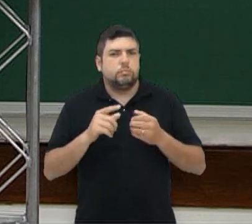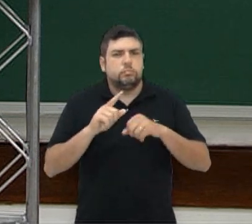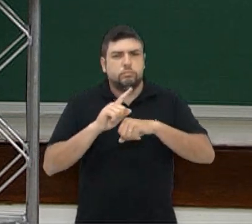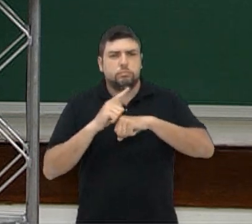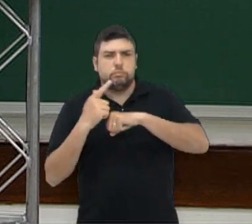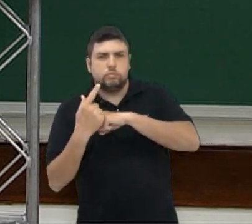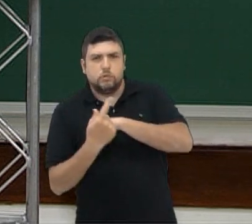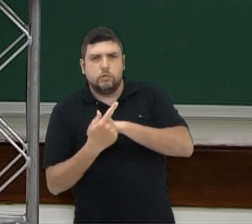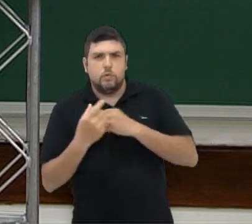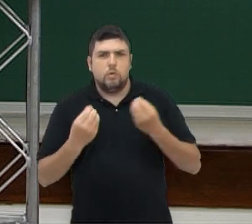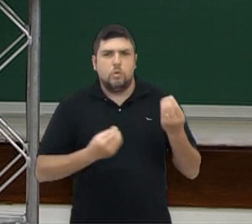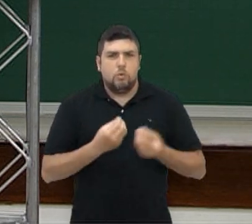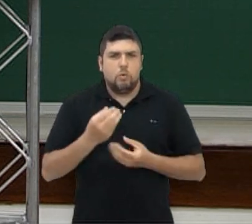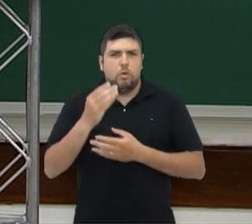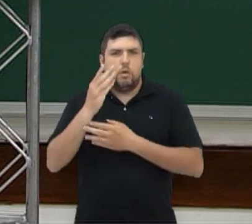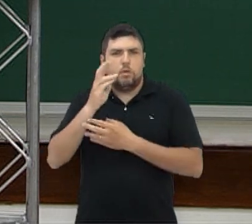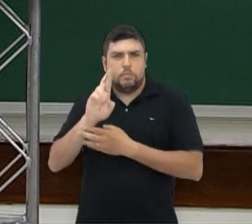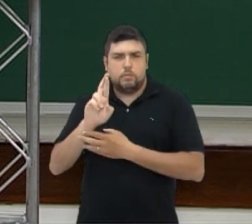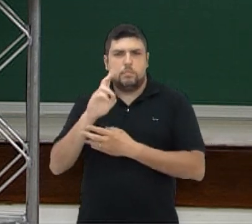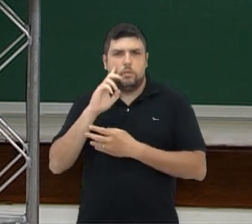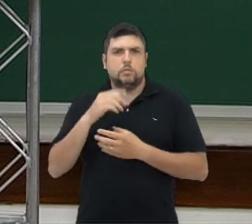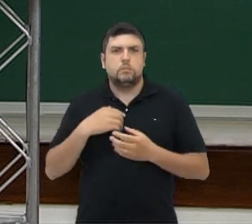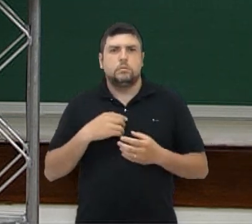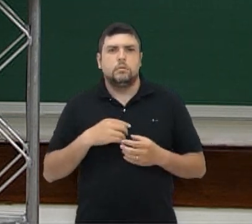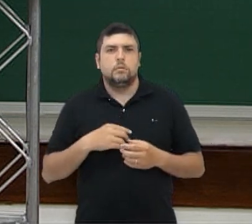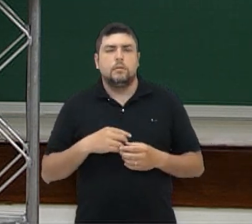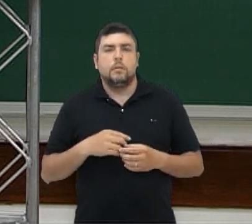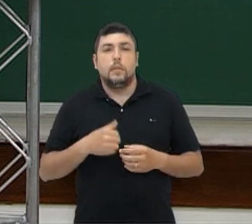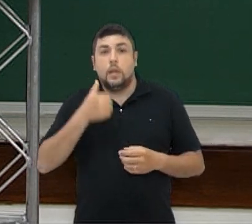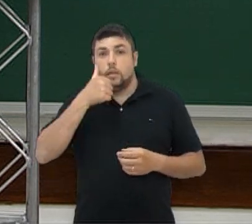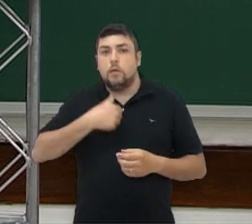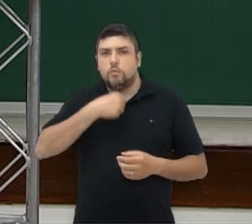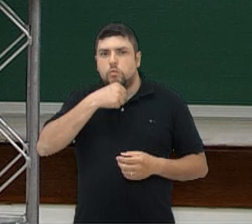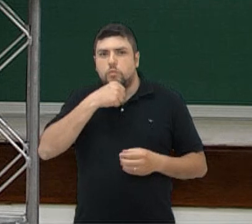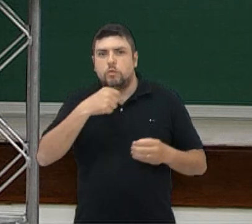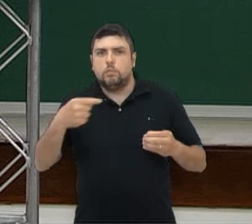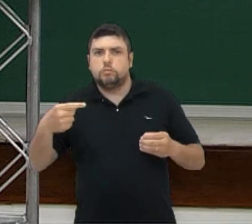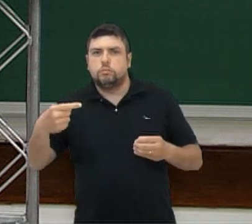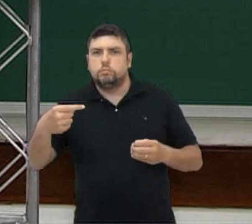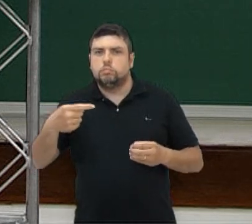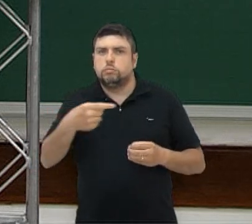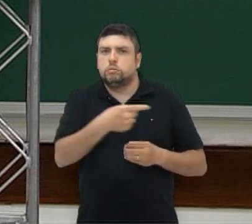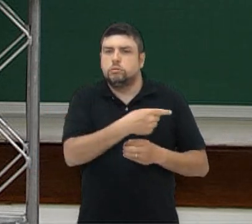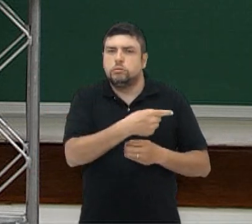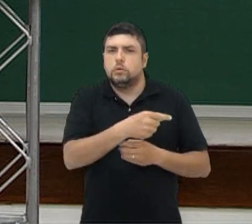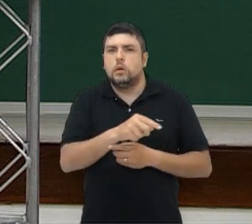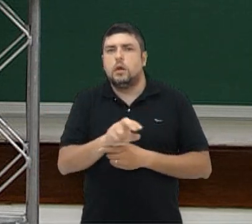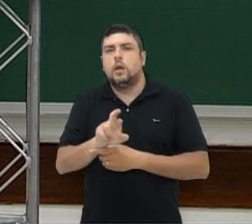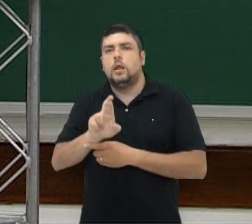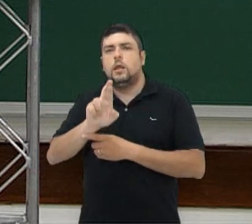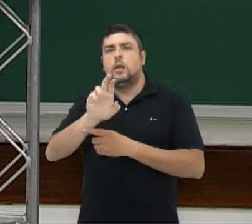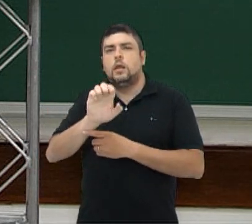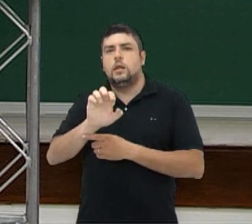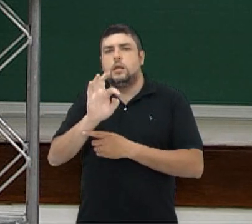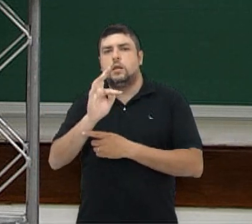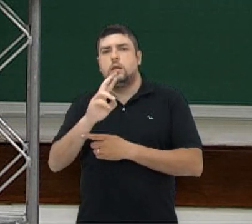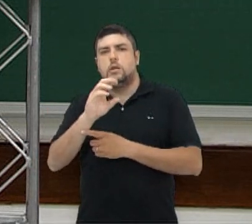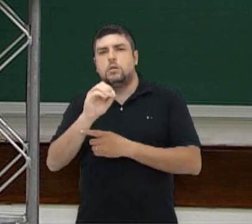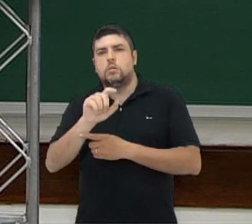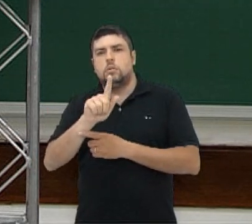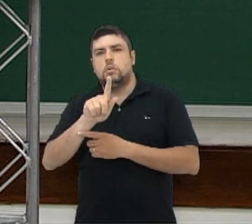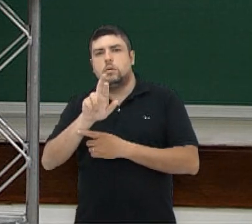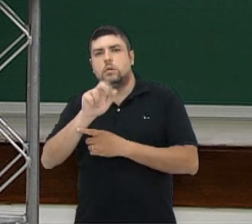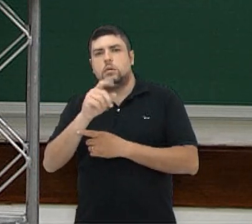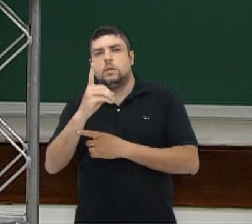geográfico e da rodovia aqui, esse marco quilométrico, a vovó ela está no sentido retrógrado, certo?